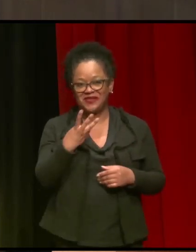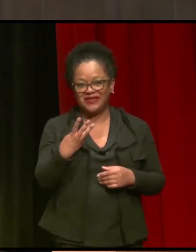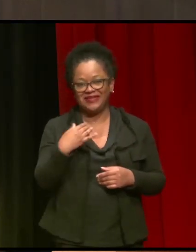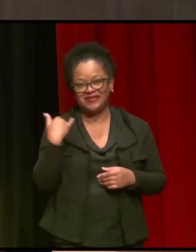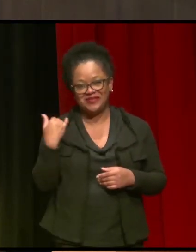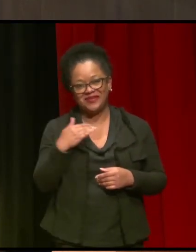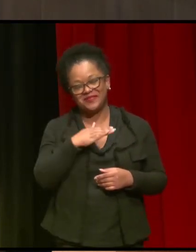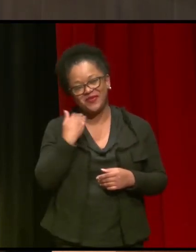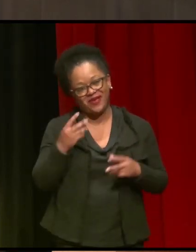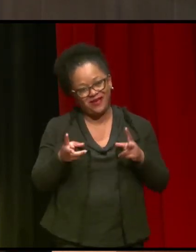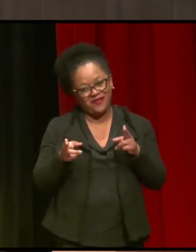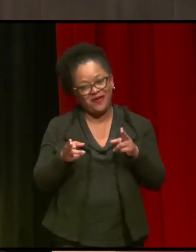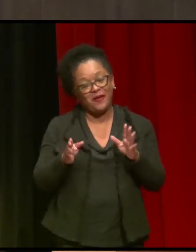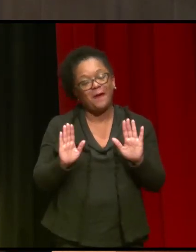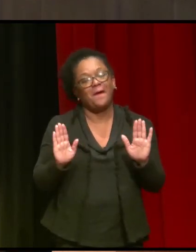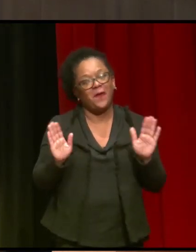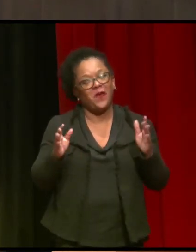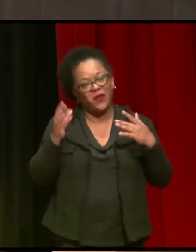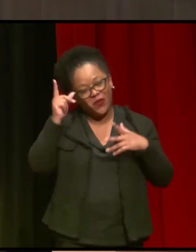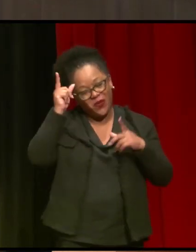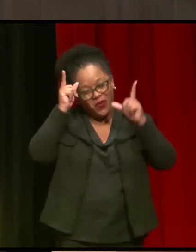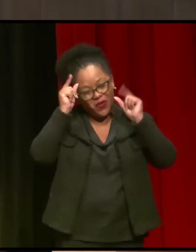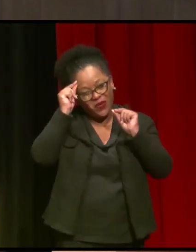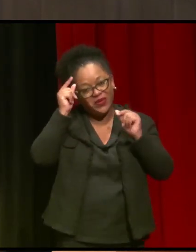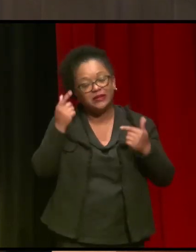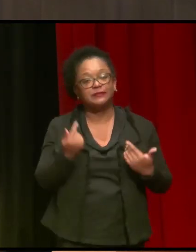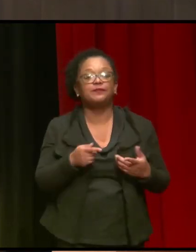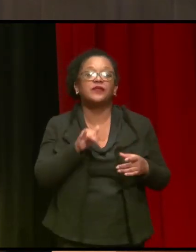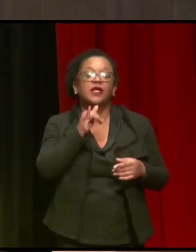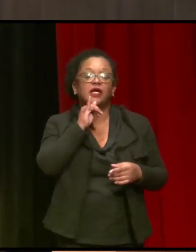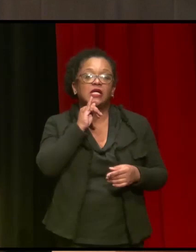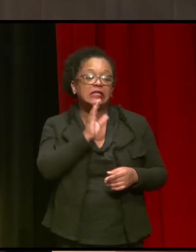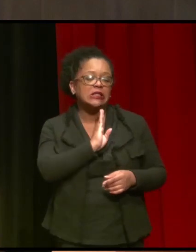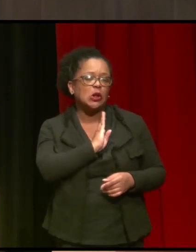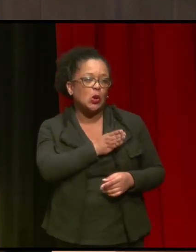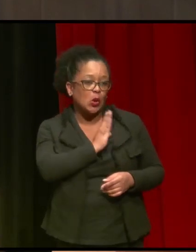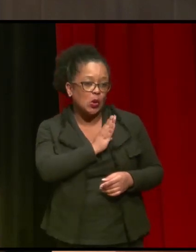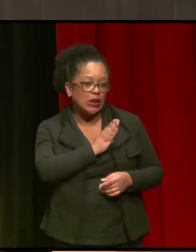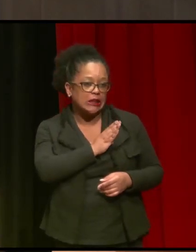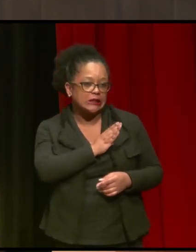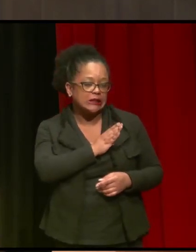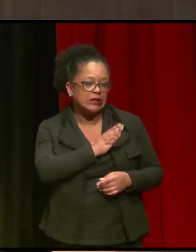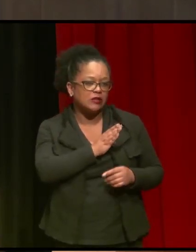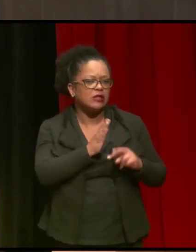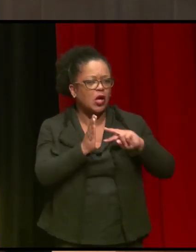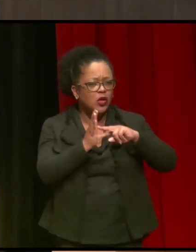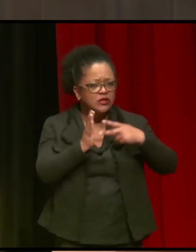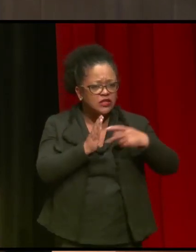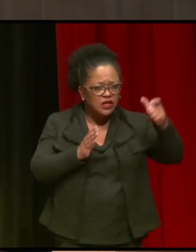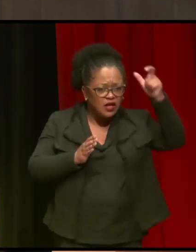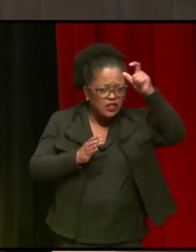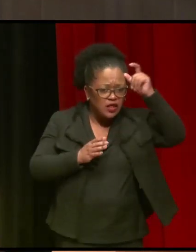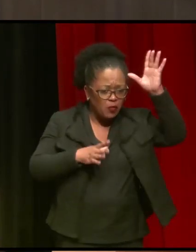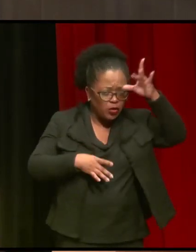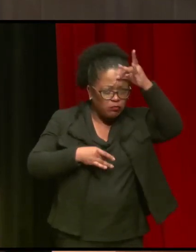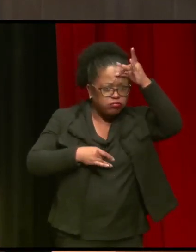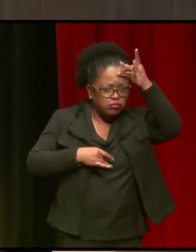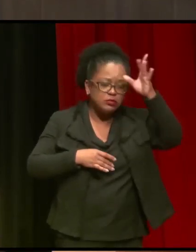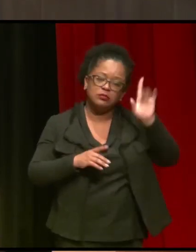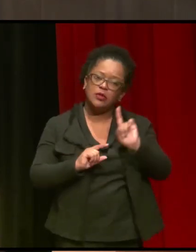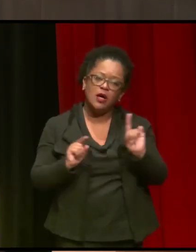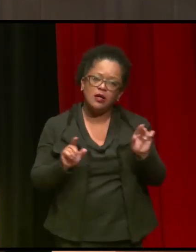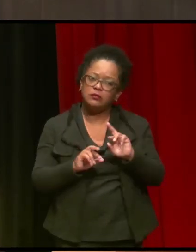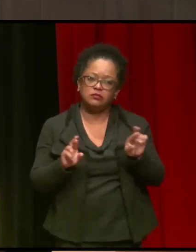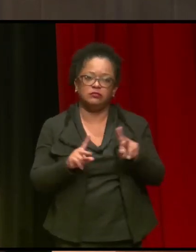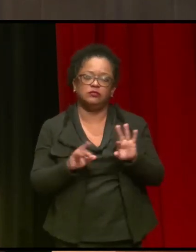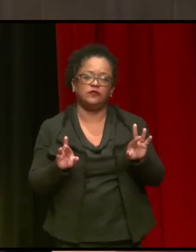pai, mas nunca se sabe, mas vamos dizer, eu tenho um problema de coração, ah, então eu tenho um demônio? Você está entendendo? Não é, eu tenho um problema de